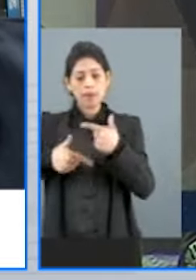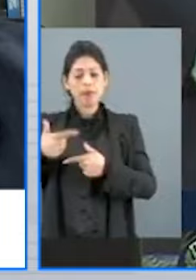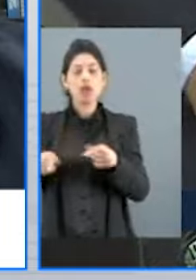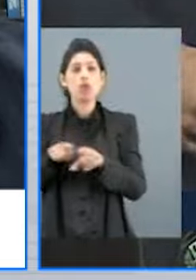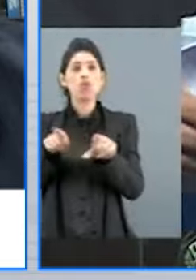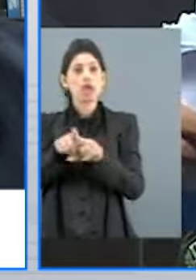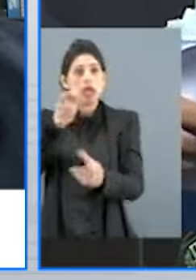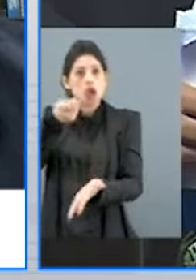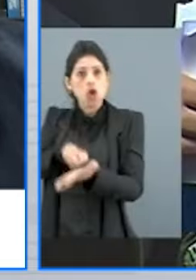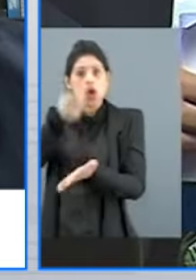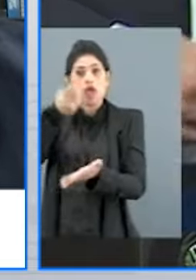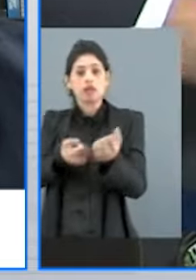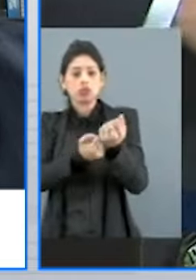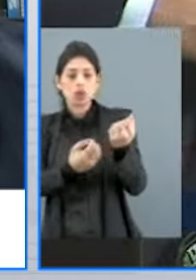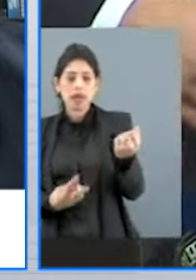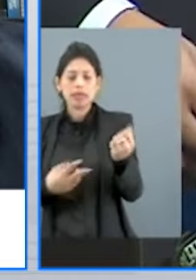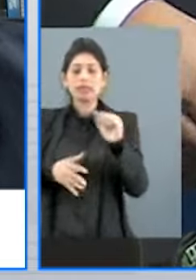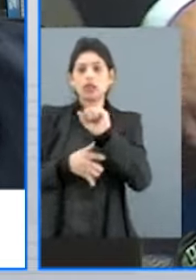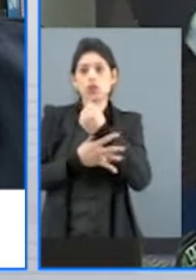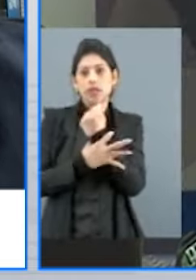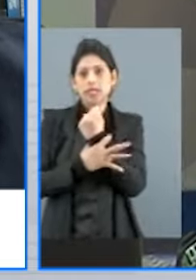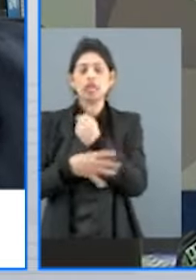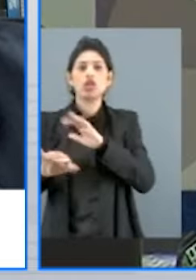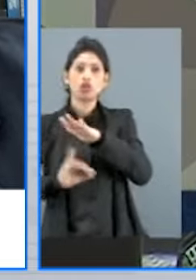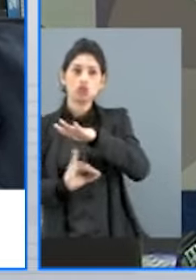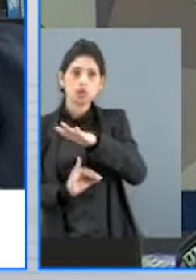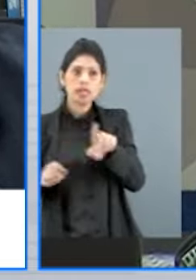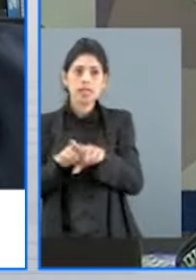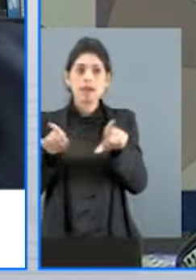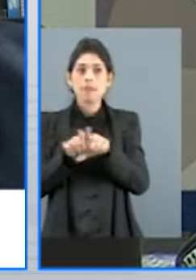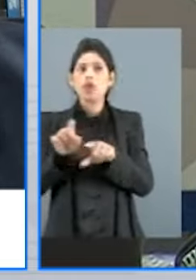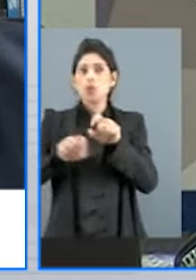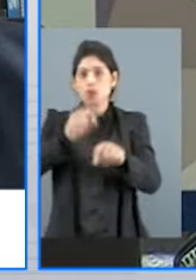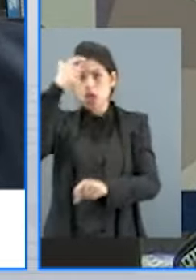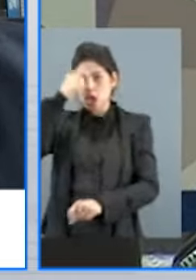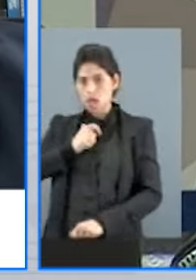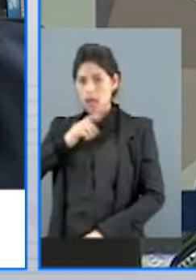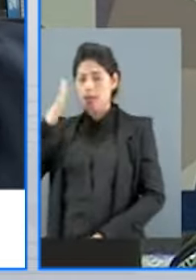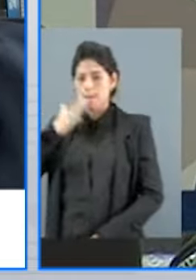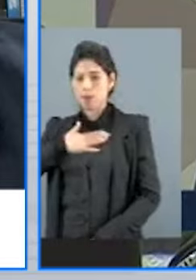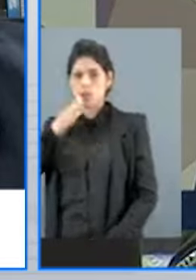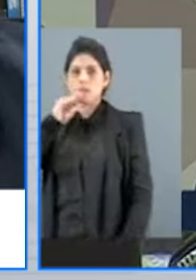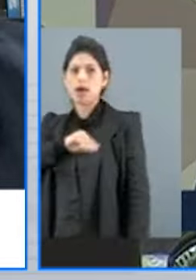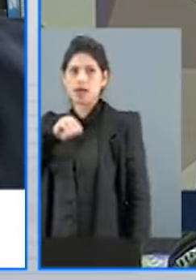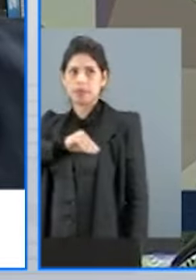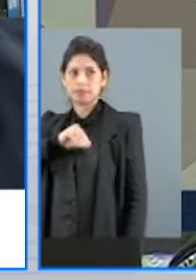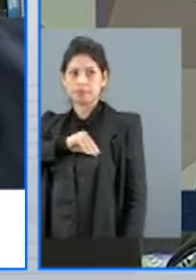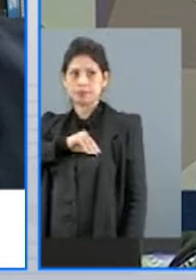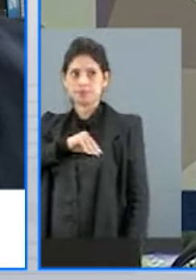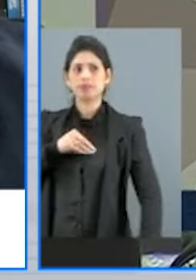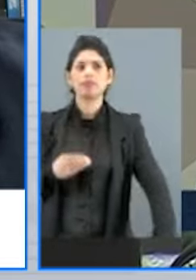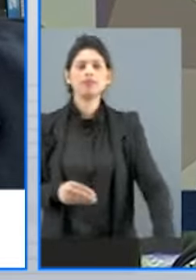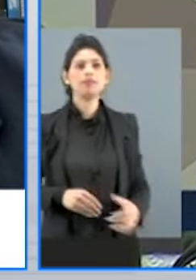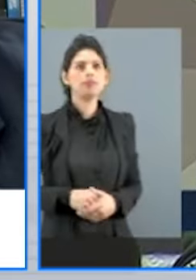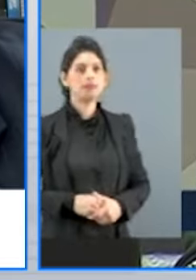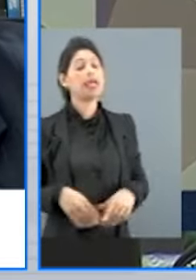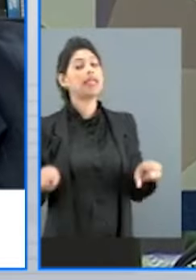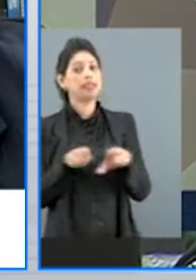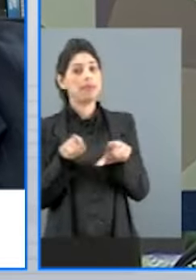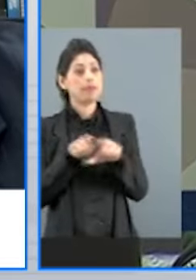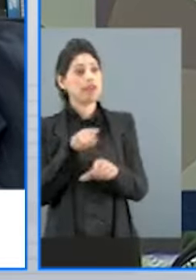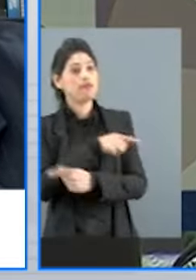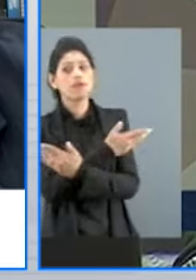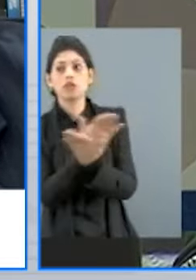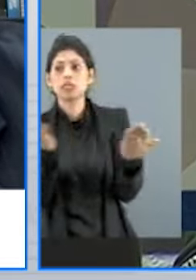ao arbítrio de cada juiz ou cada ministro. Nós temos que ter uma regra normal, básica. Aquele que fizer